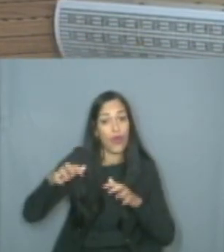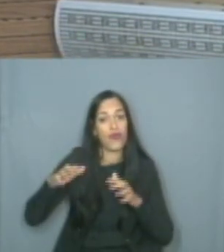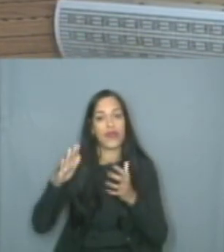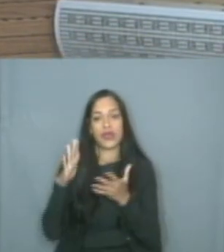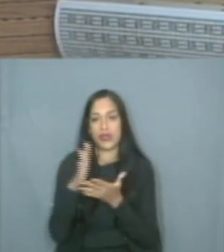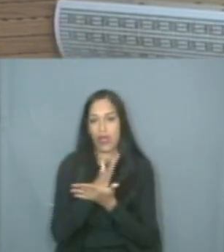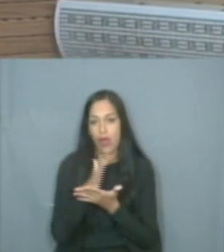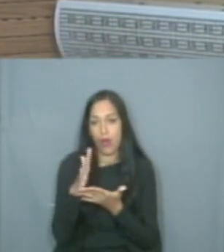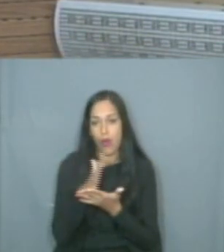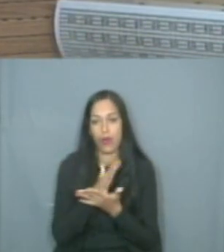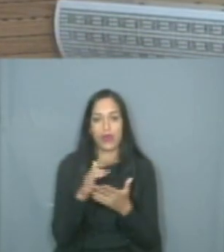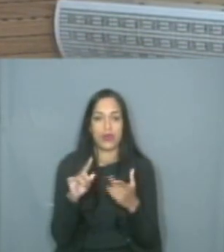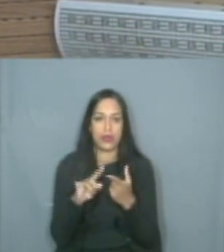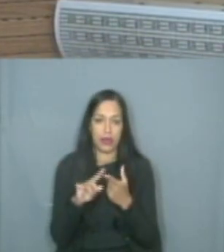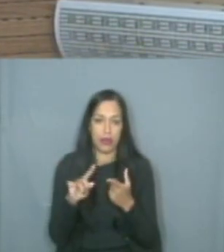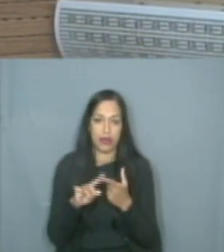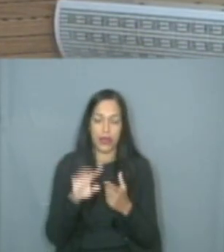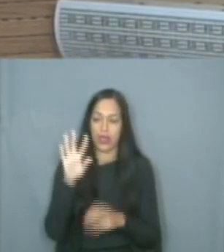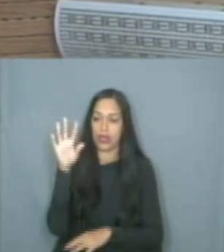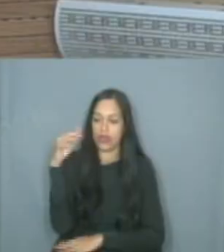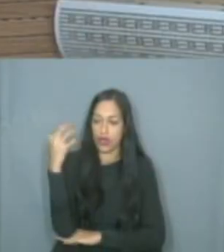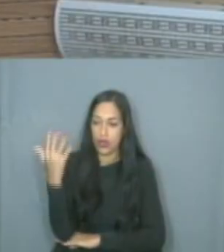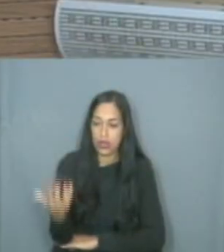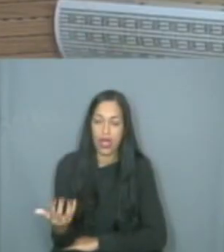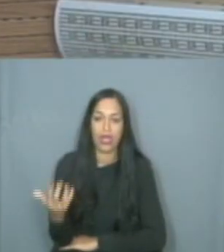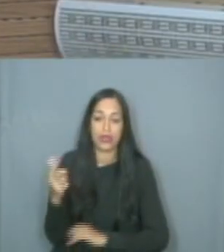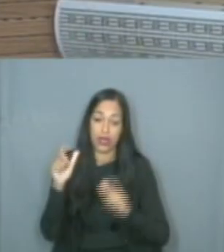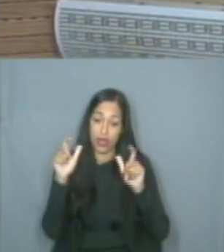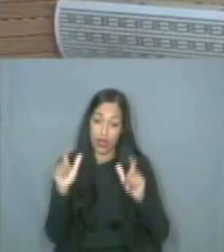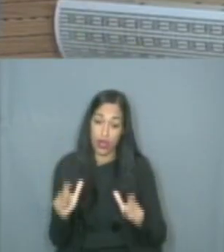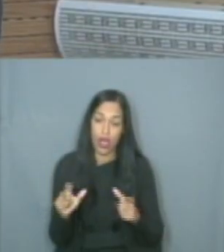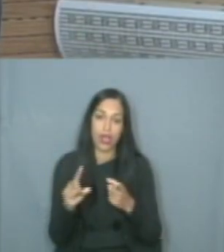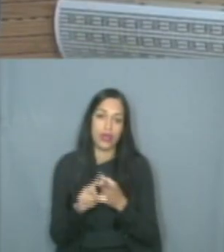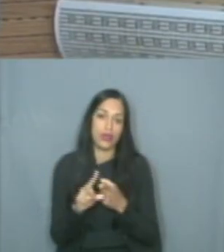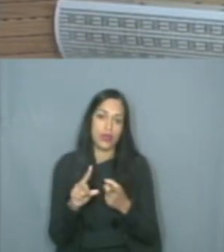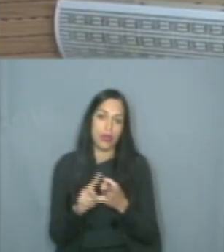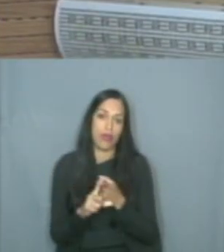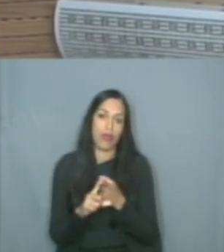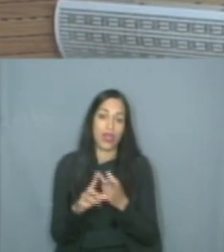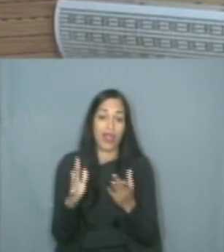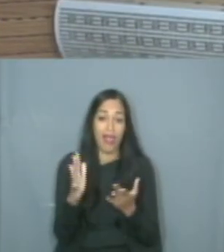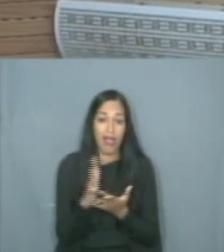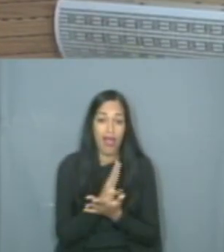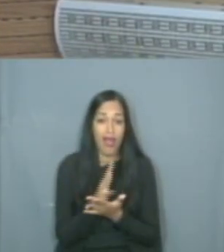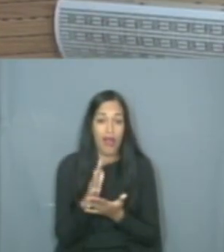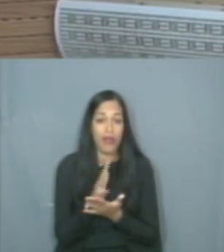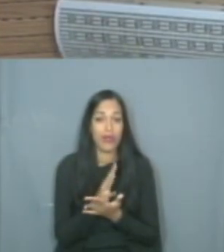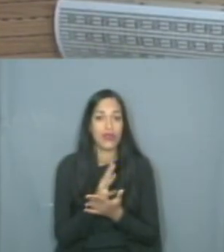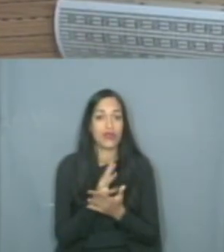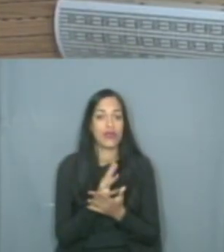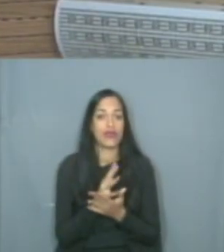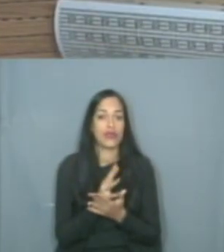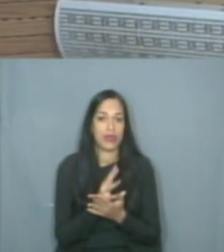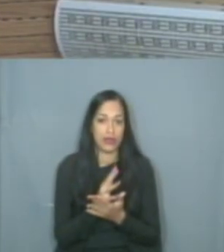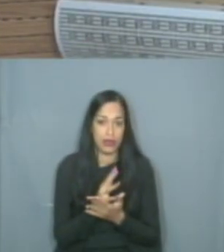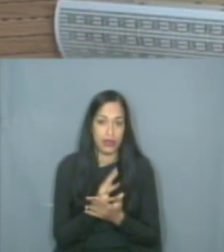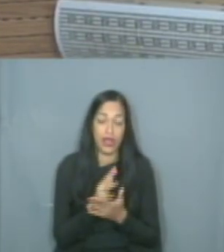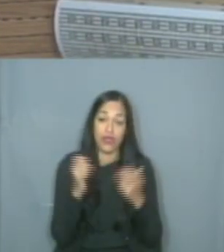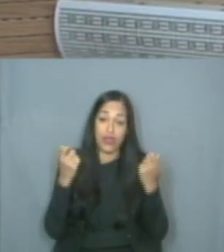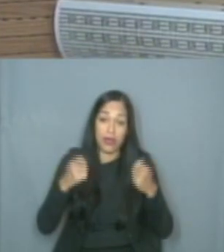tombaram nas calçadas, nas vias locais, por cima de alguns imóveis, e a gente precisa garantir